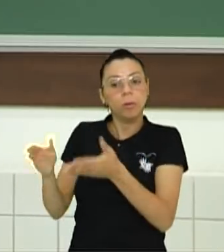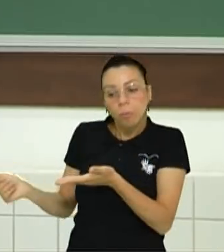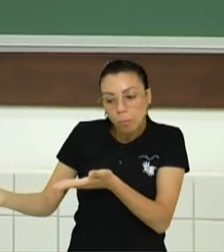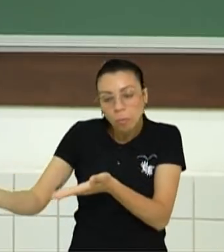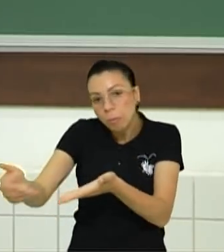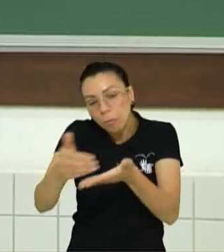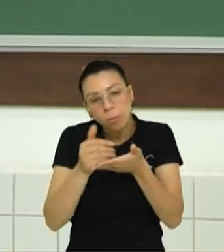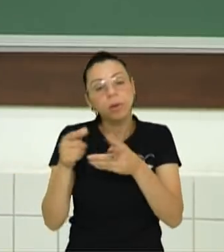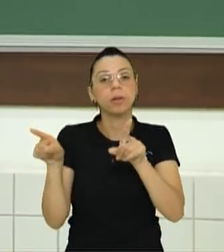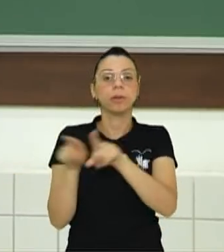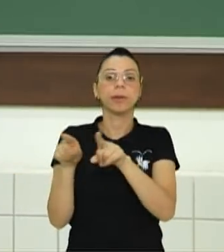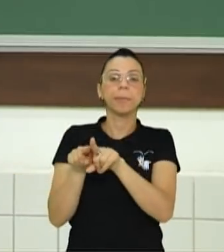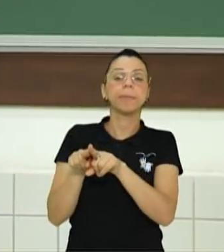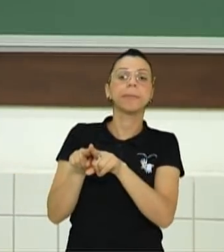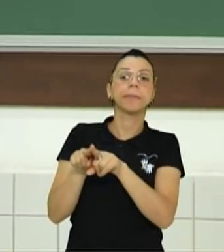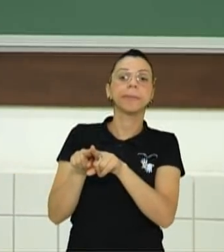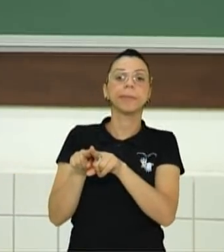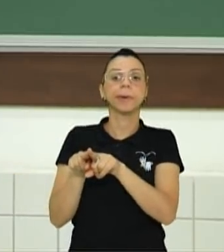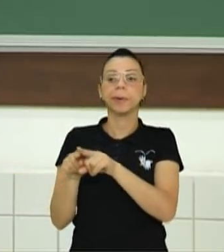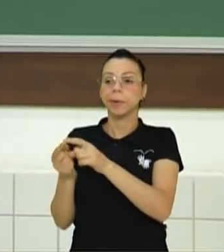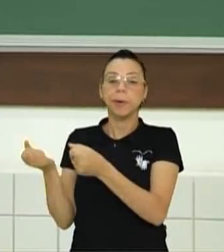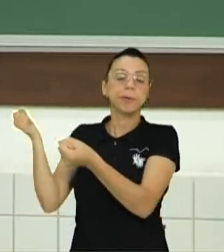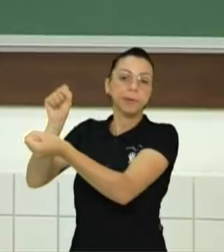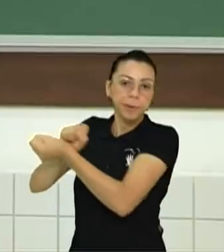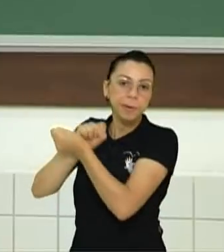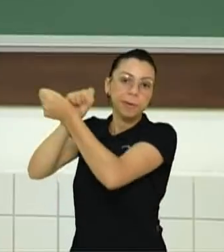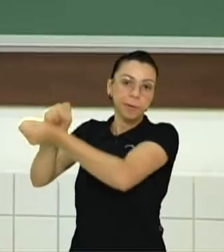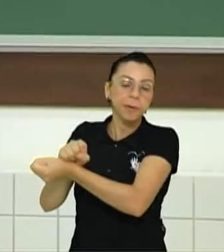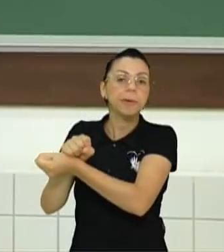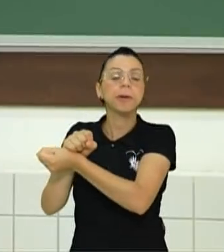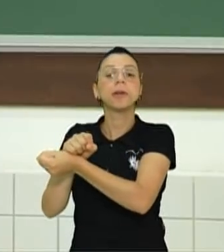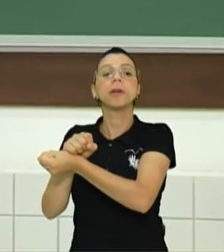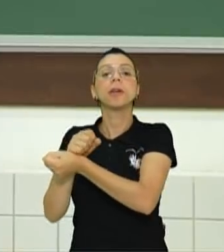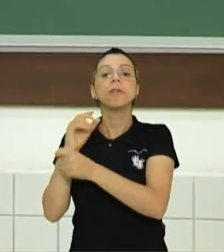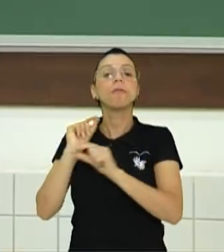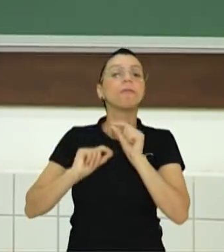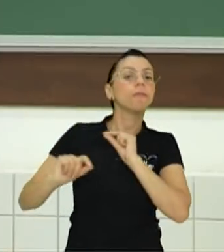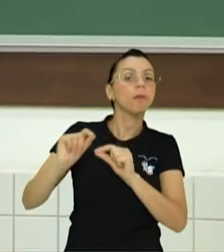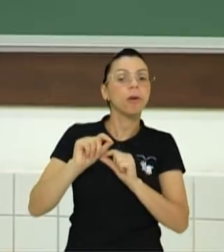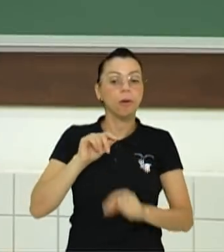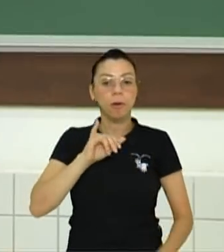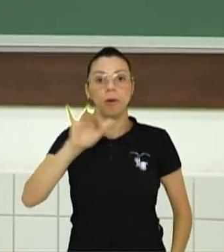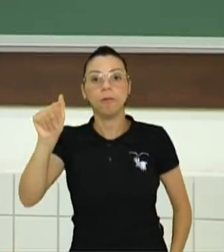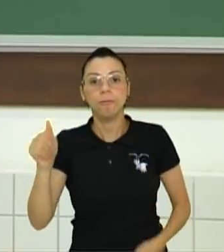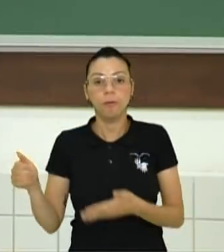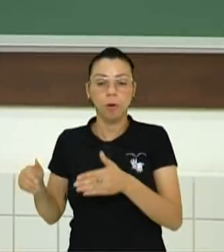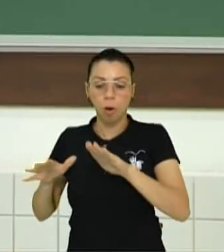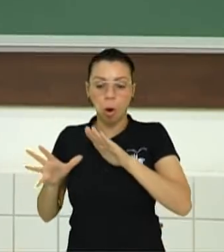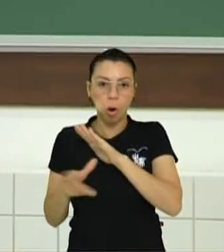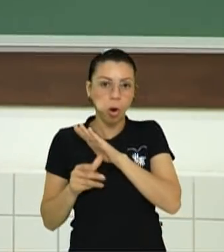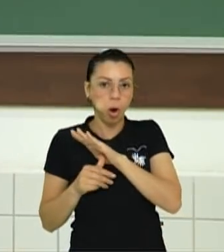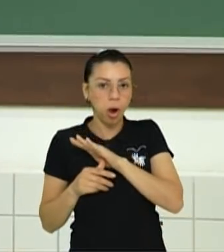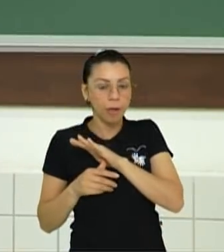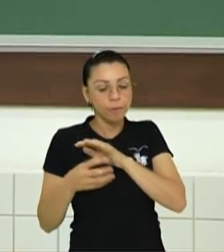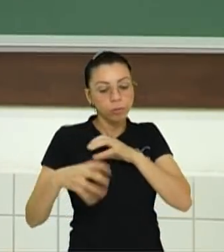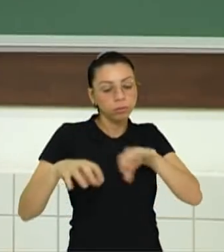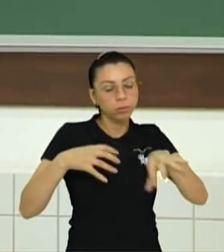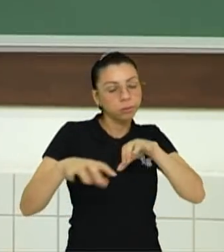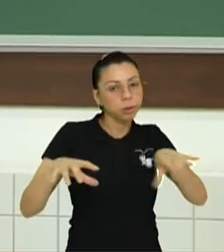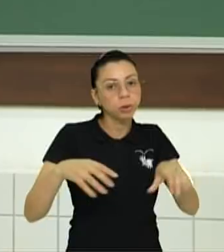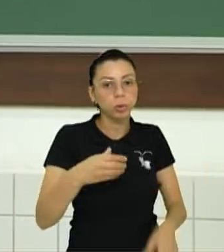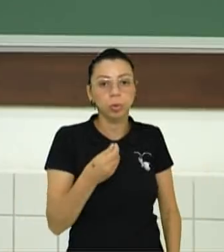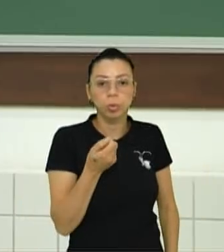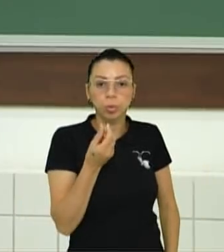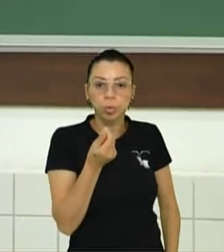os combatentes que nós tornarmos escravizados, eu vou pilhar, o que é isso? Pilhar, roubar e dividir com vocês esse